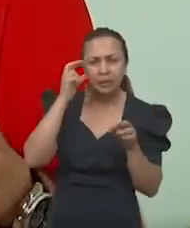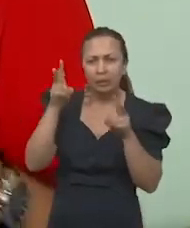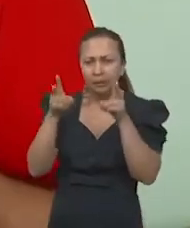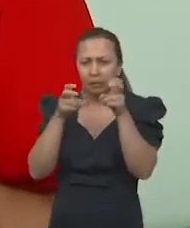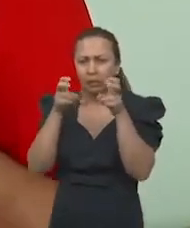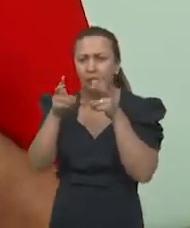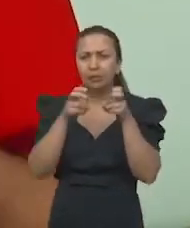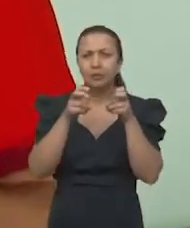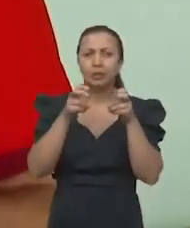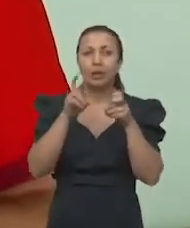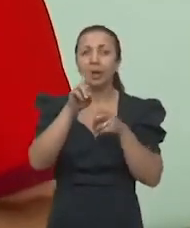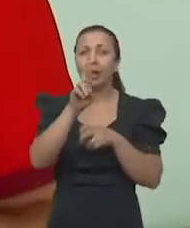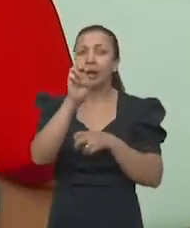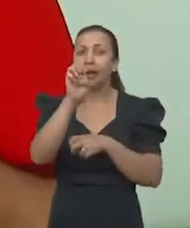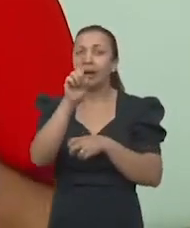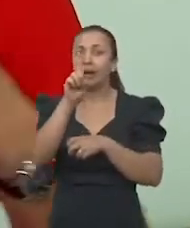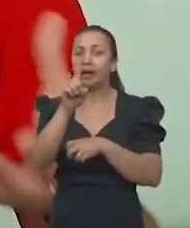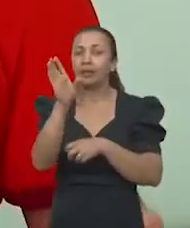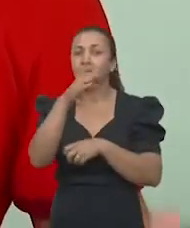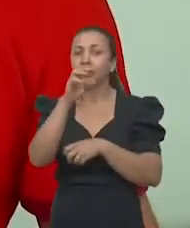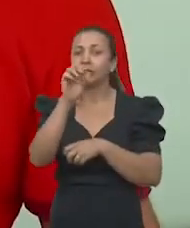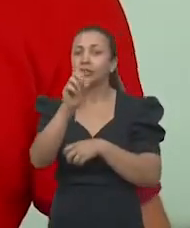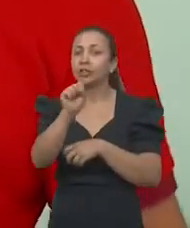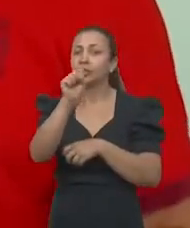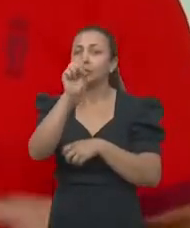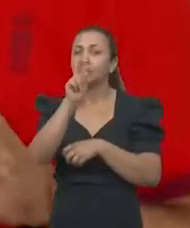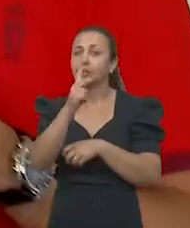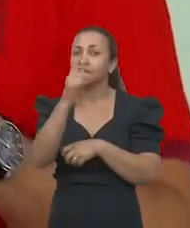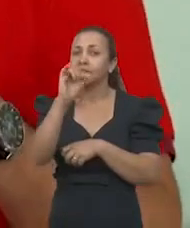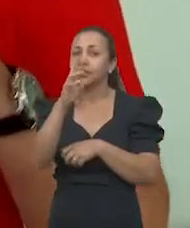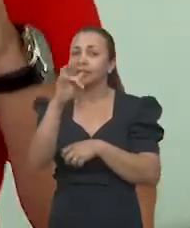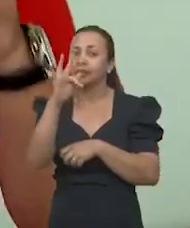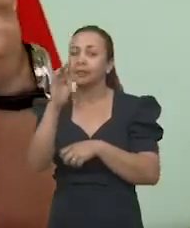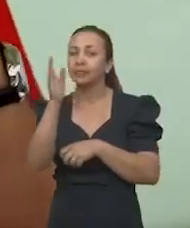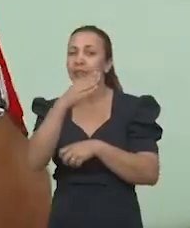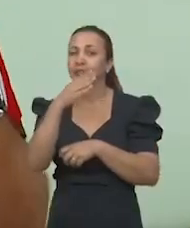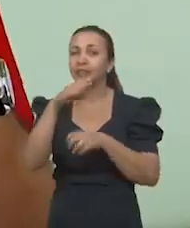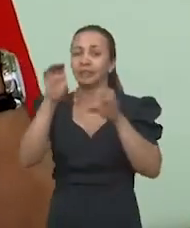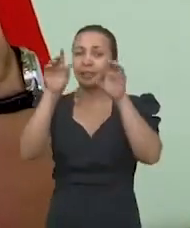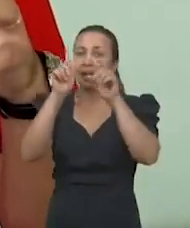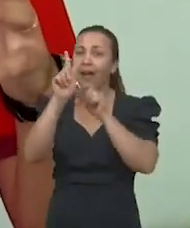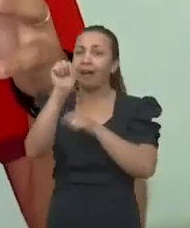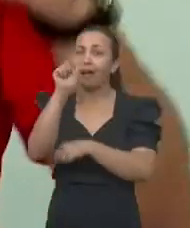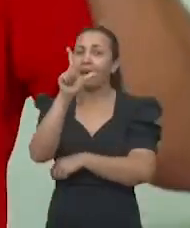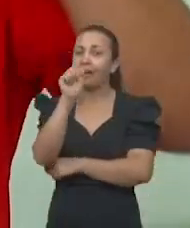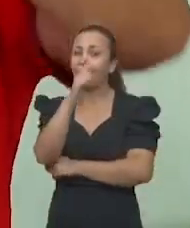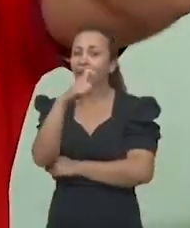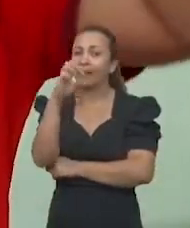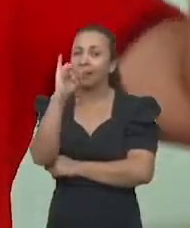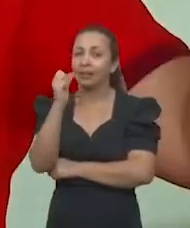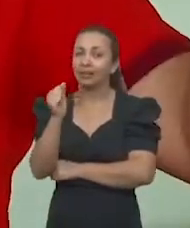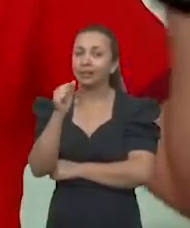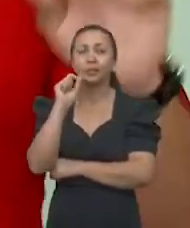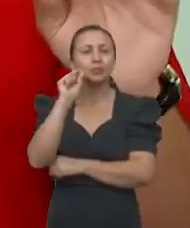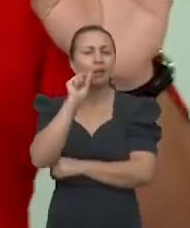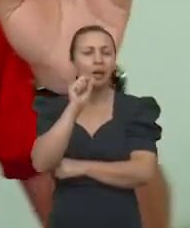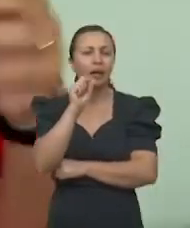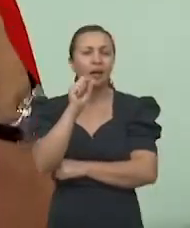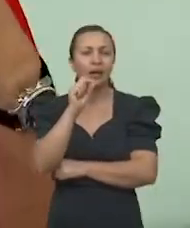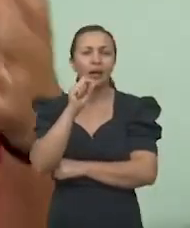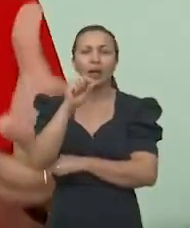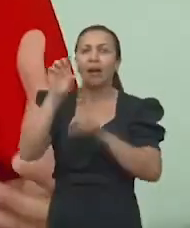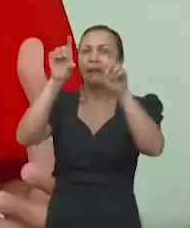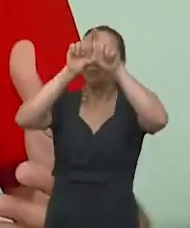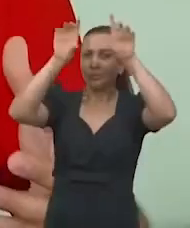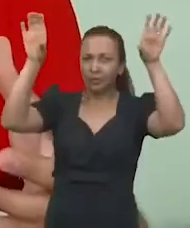lidar com o redshift das galáxias. O que é o redshift das galáxias? As galáxias que estão no universo,